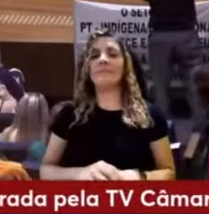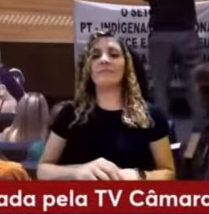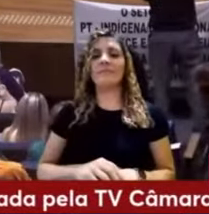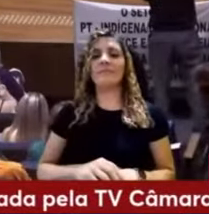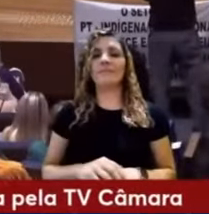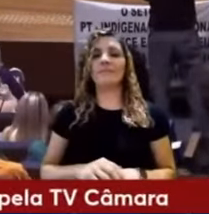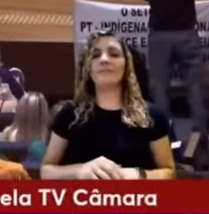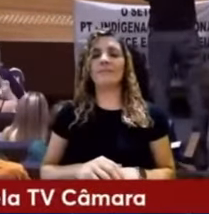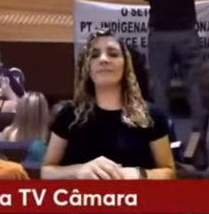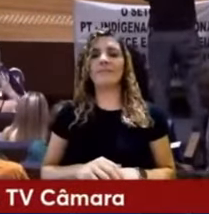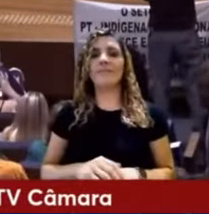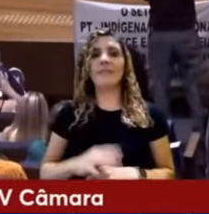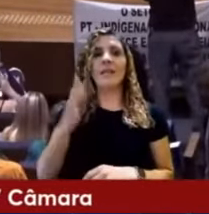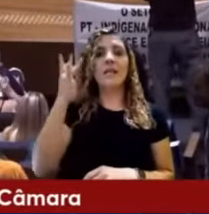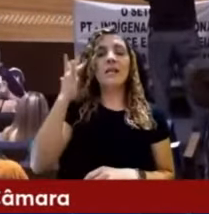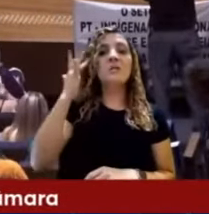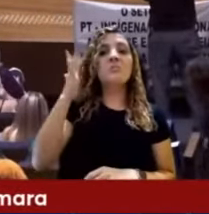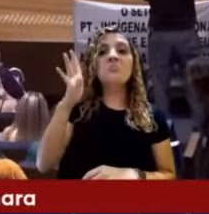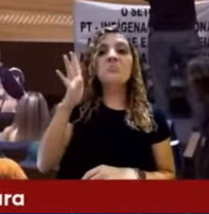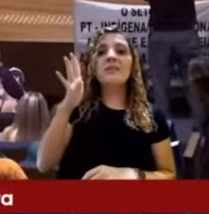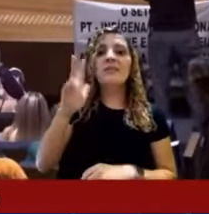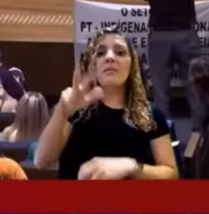Não sei falar sentado.